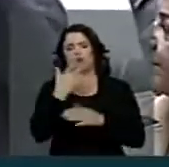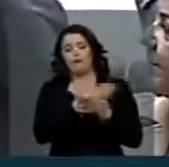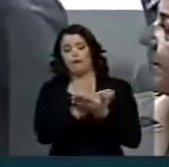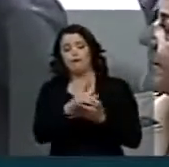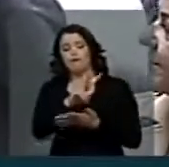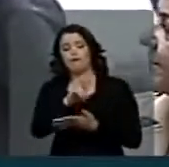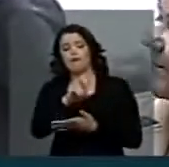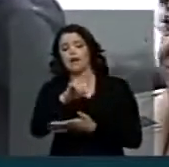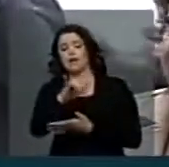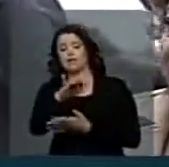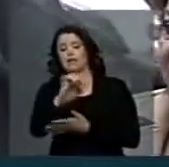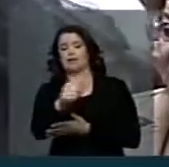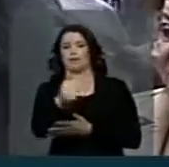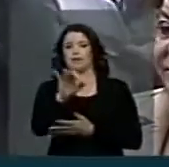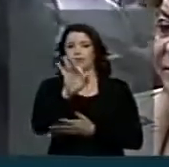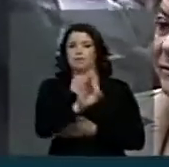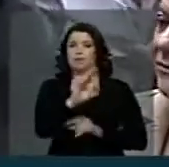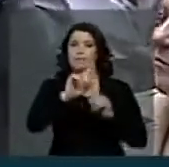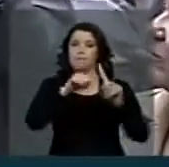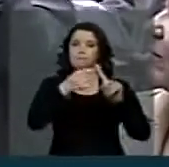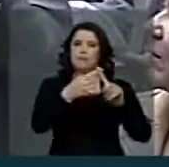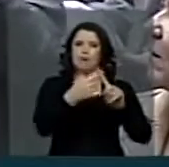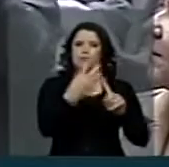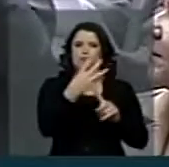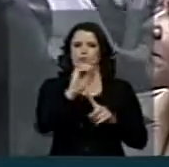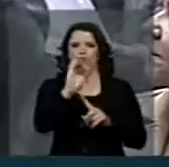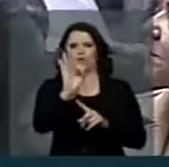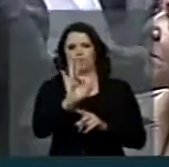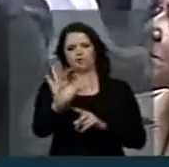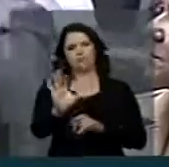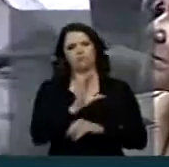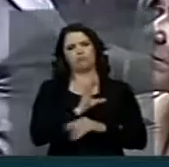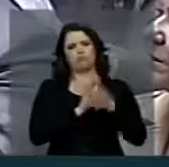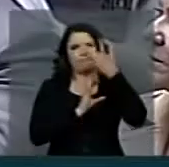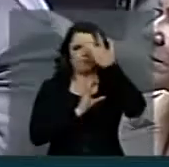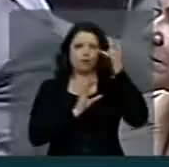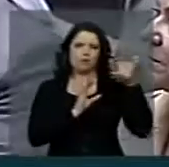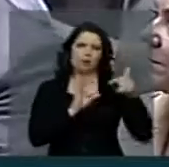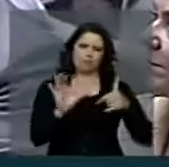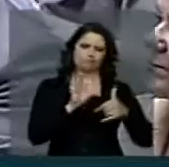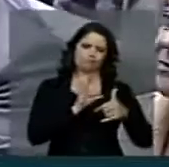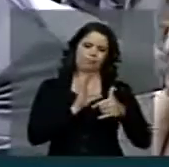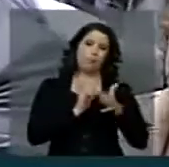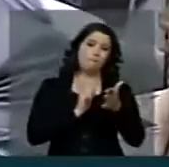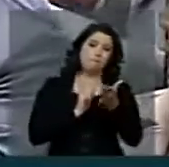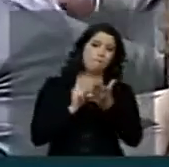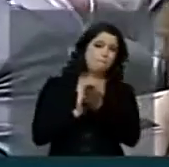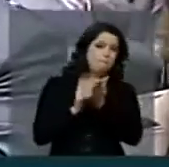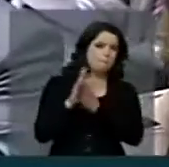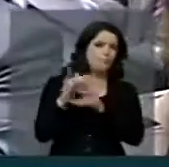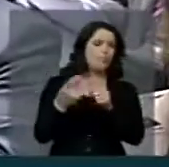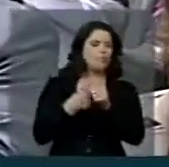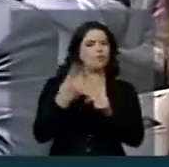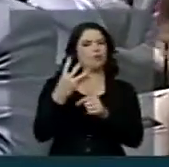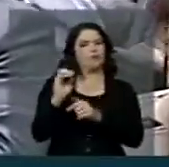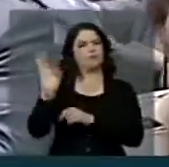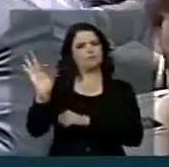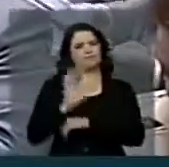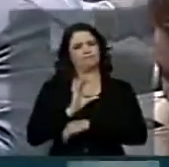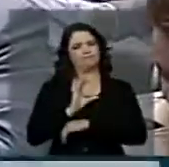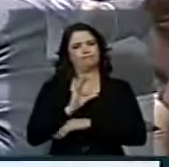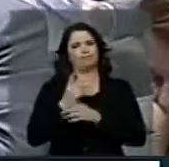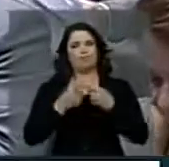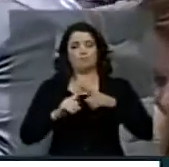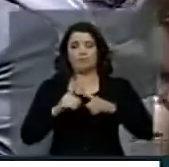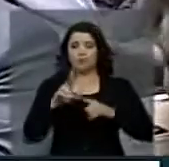pontos percentuais, além dos 40 que hoje asseguram o direito do trabalhador no